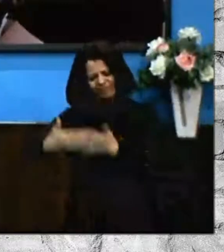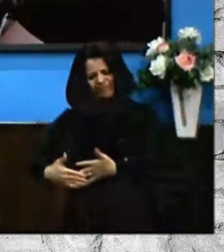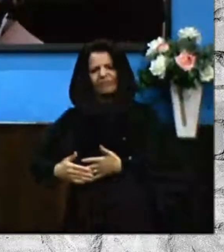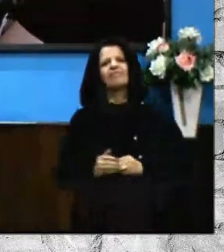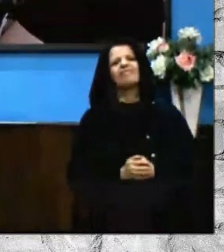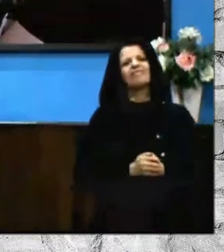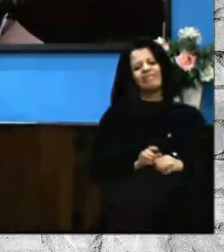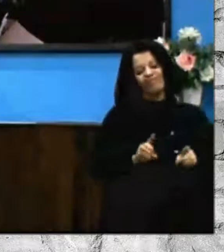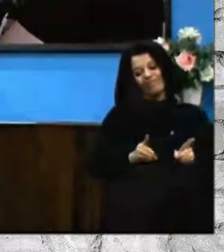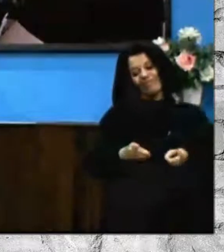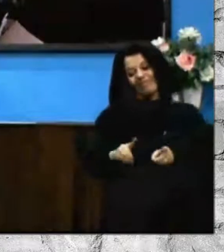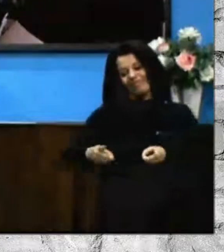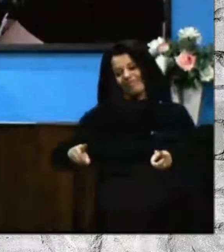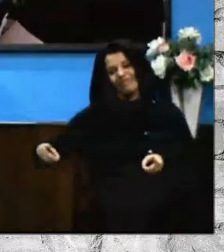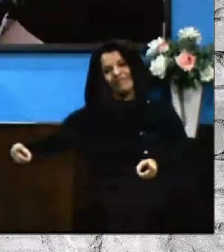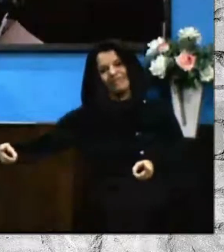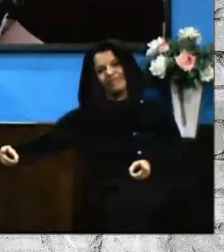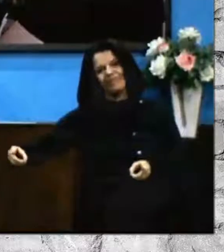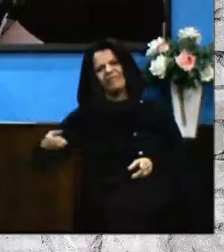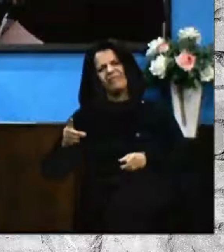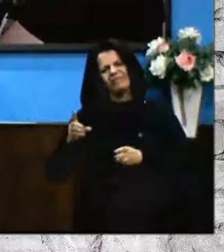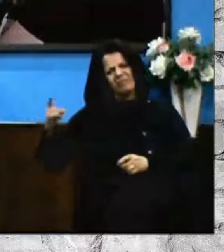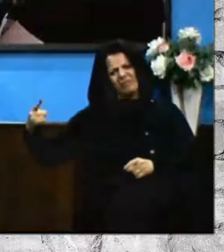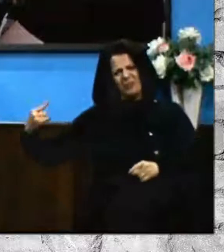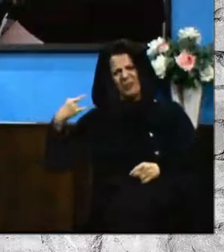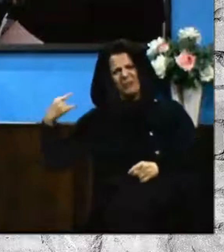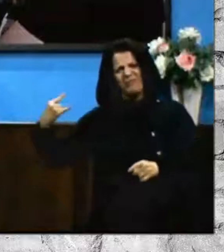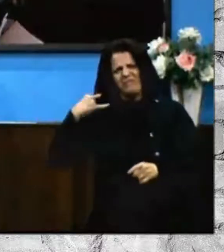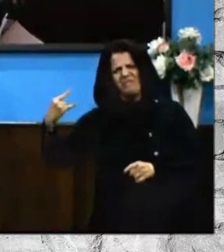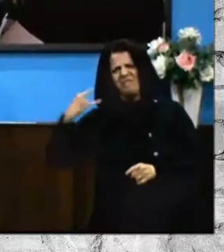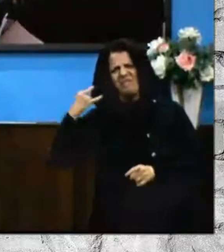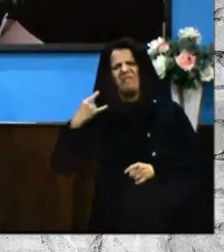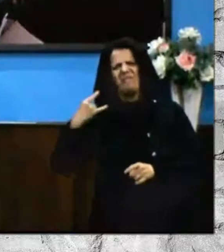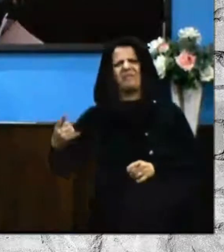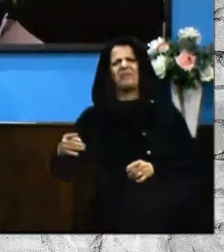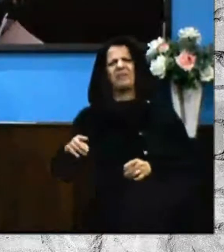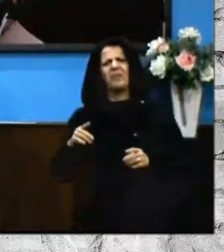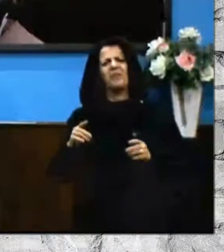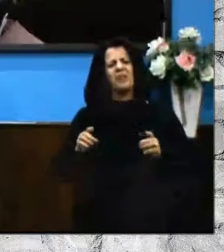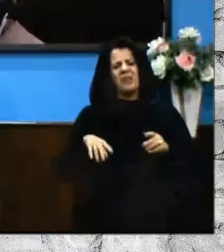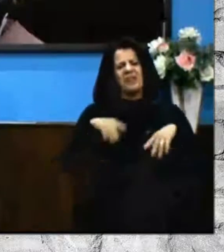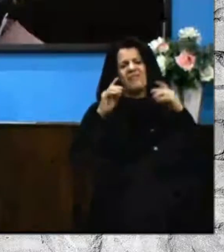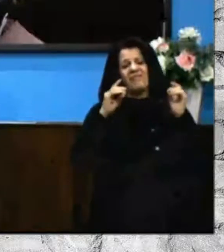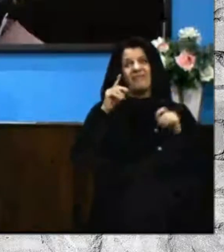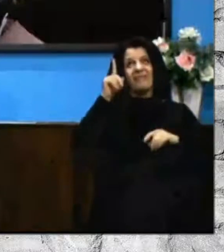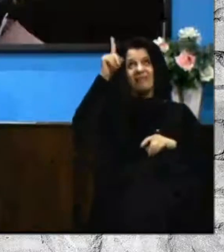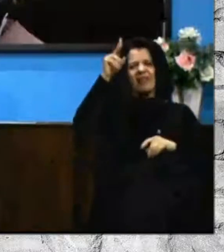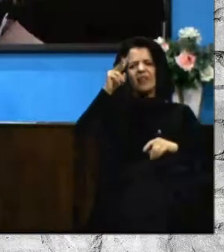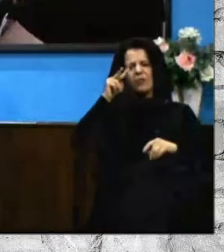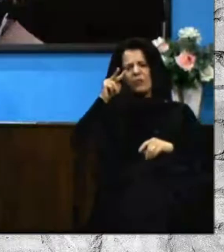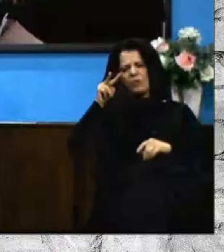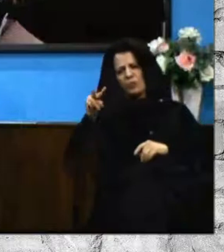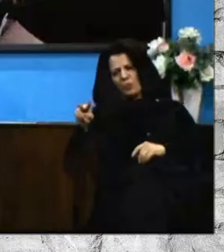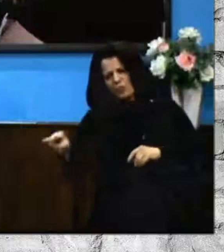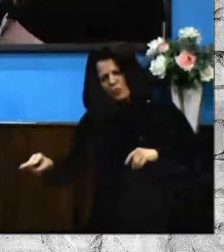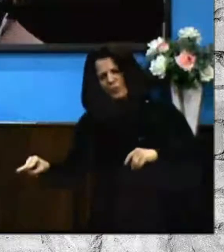da tentação, este mesmo deserto foi assistido pelo próprio Deus provador.